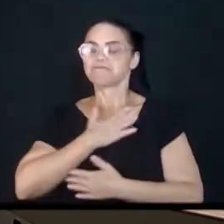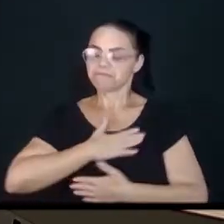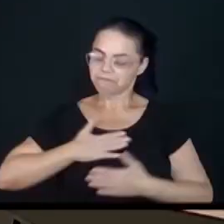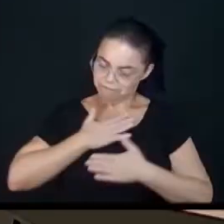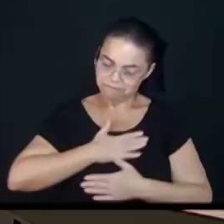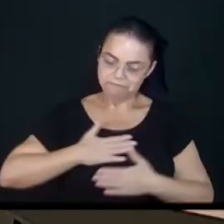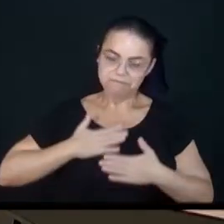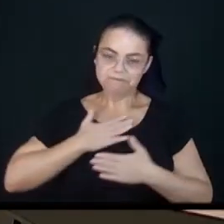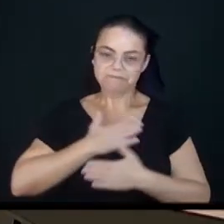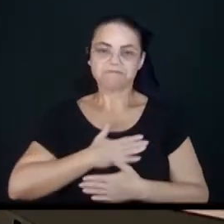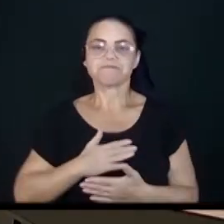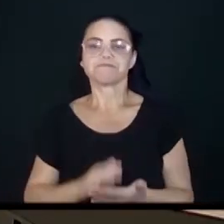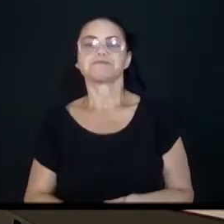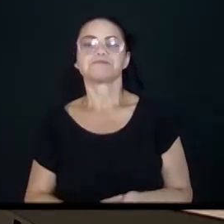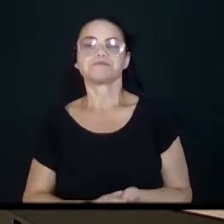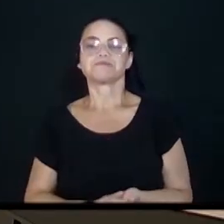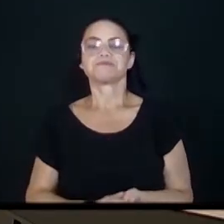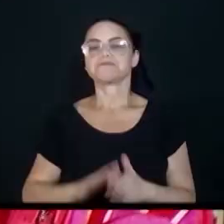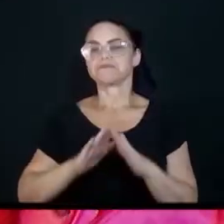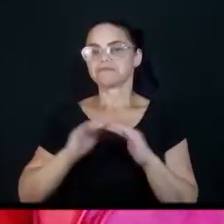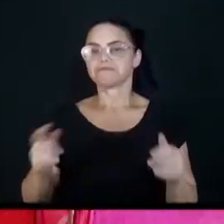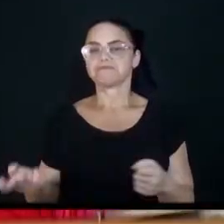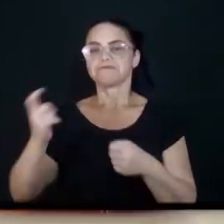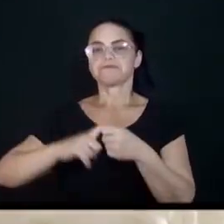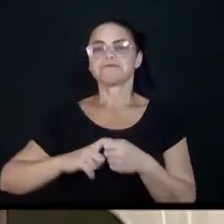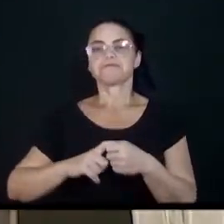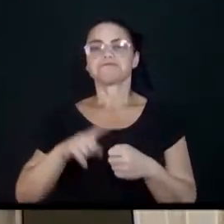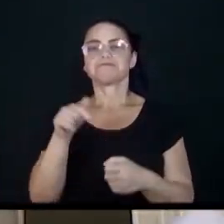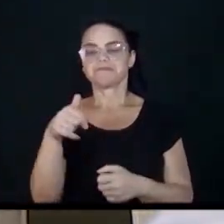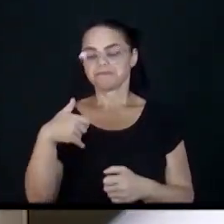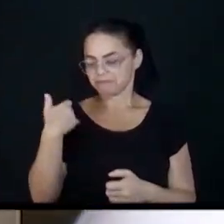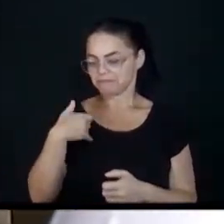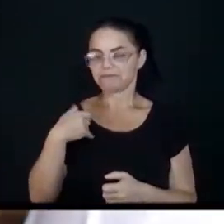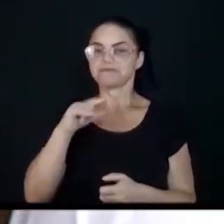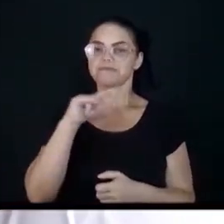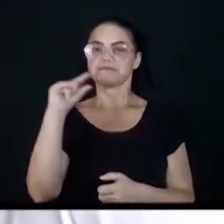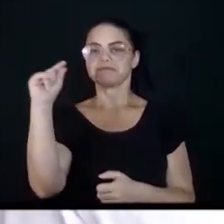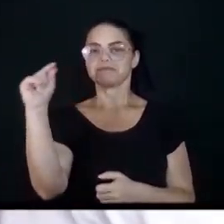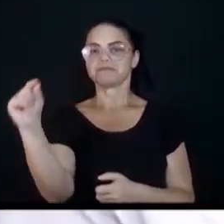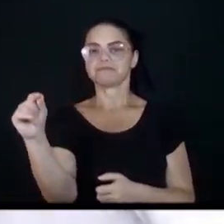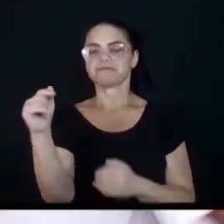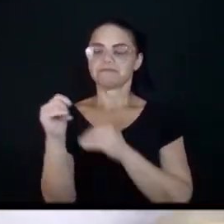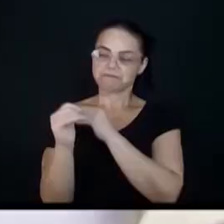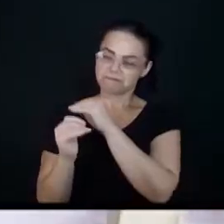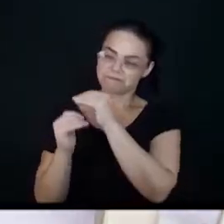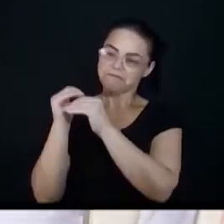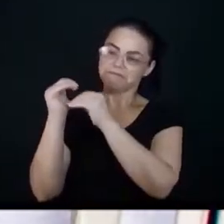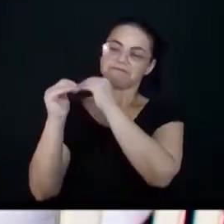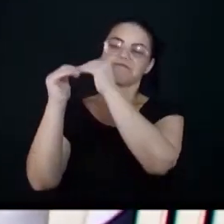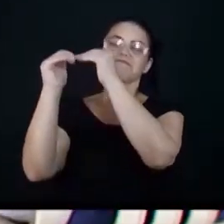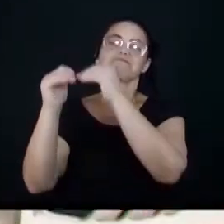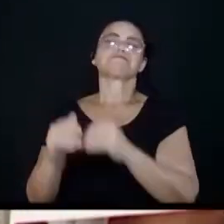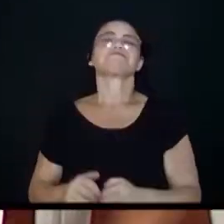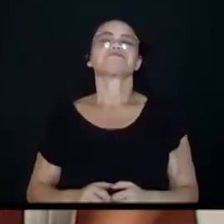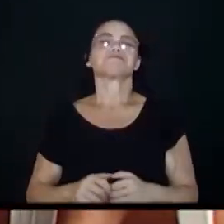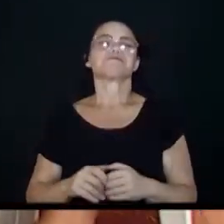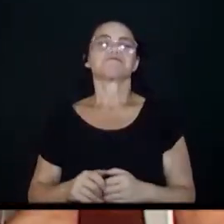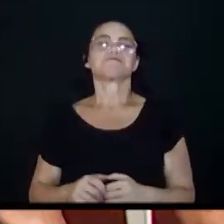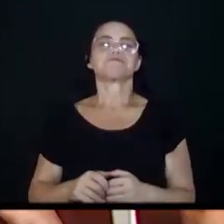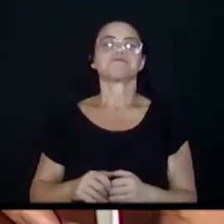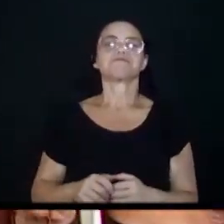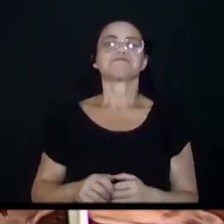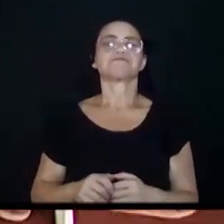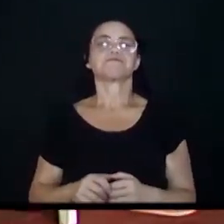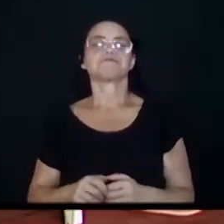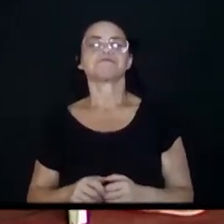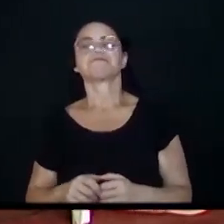né, as crianças que chegam aqui com 7 anos e vão, ao longo do tempo, se transformando e se empoderando mesmo,